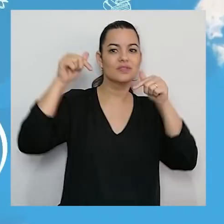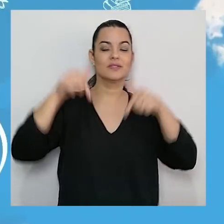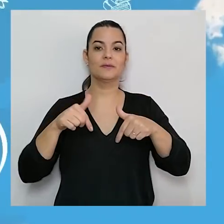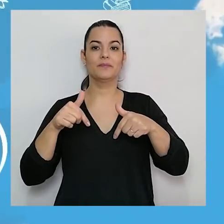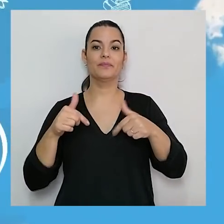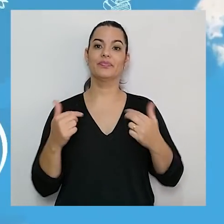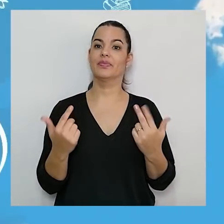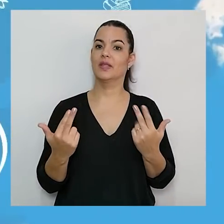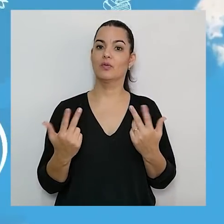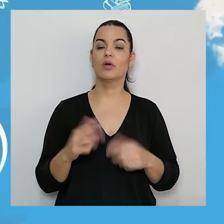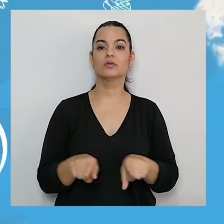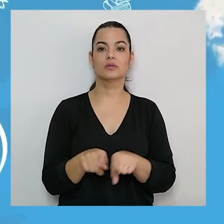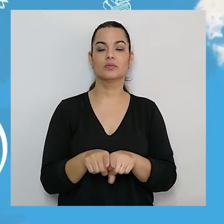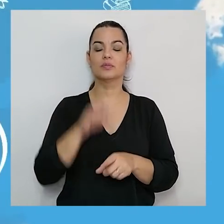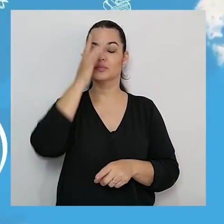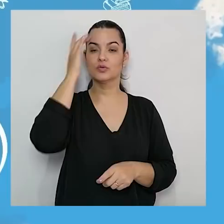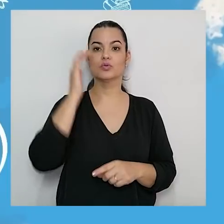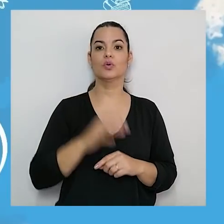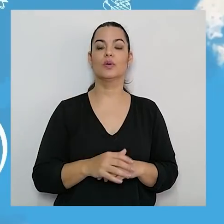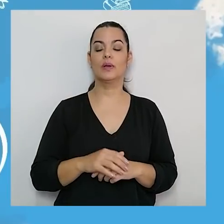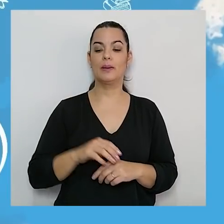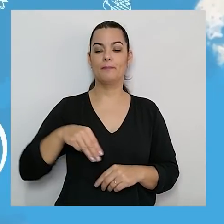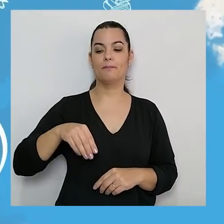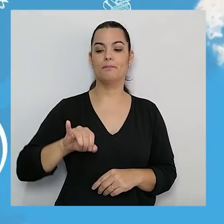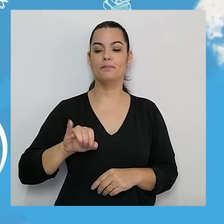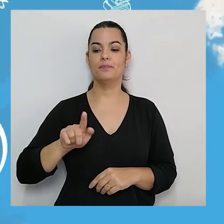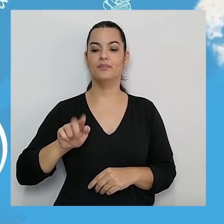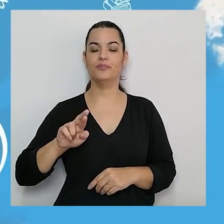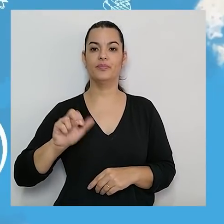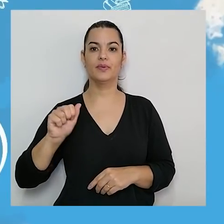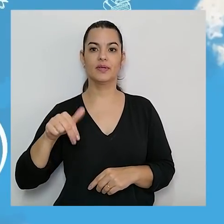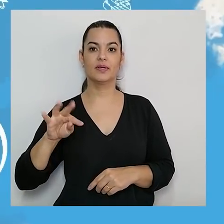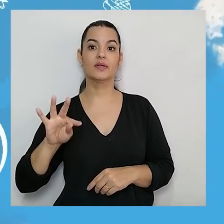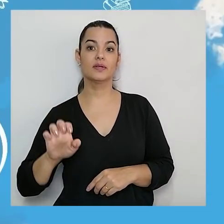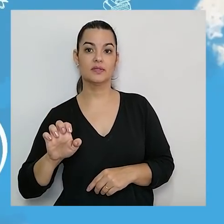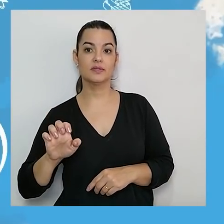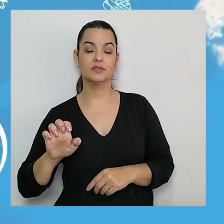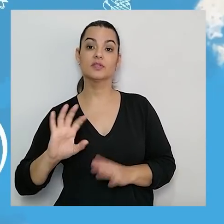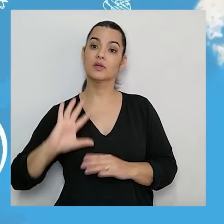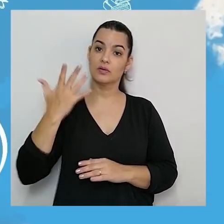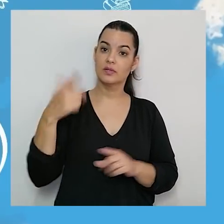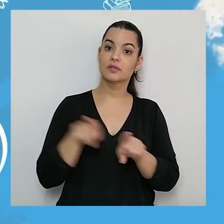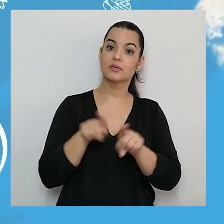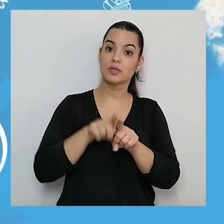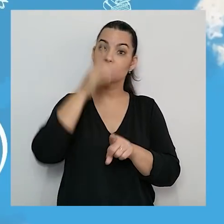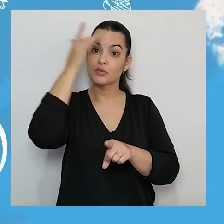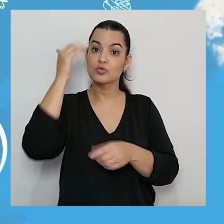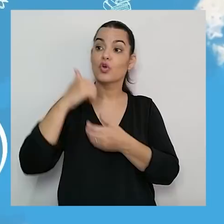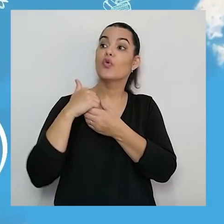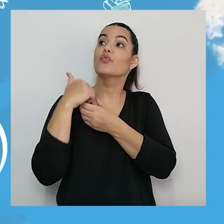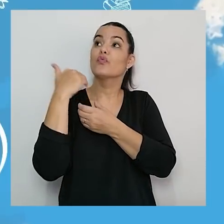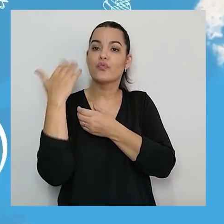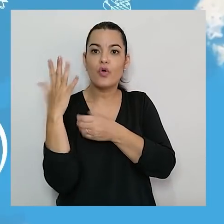com o migrante, aquela pessoa que só mudou de estado, também vai acontecer com o imigrante, e nesse